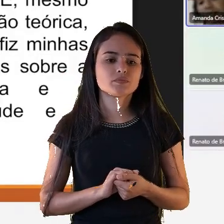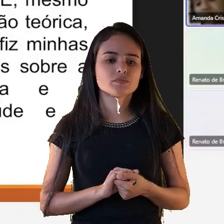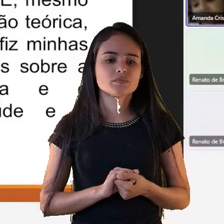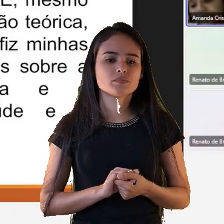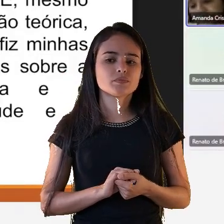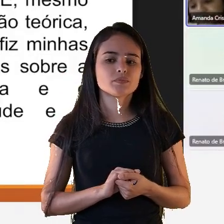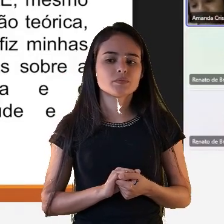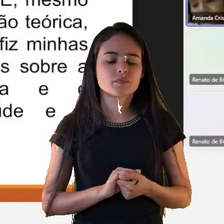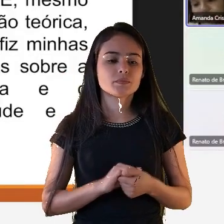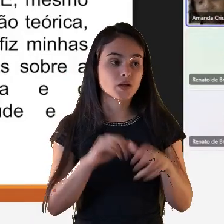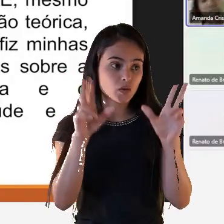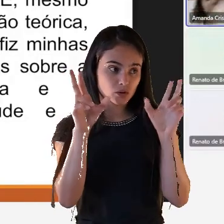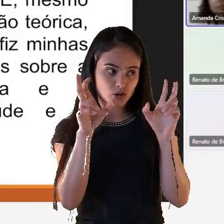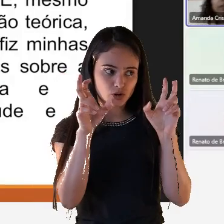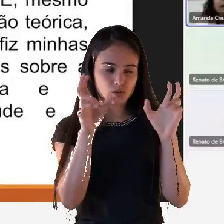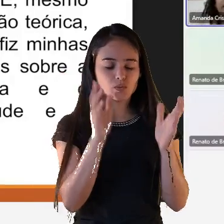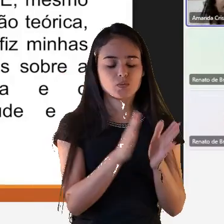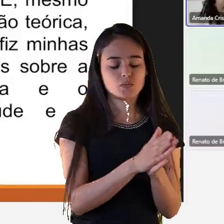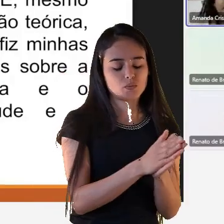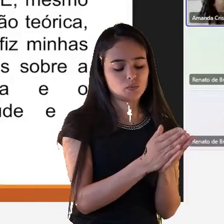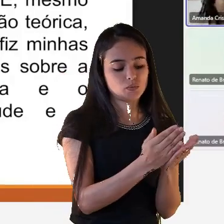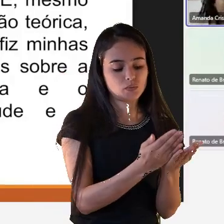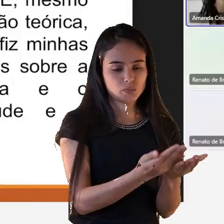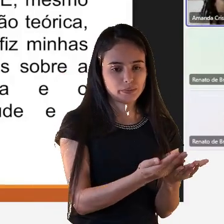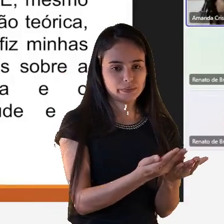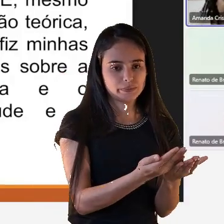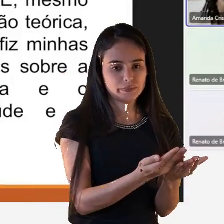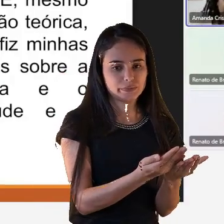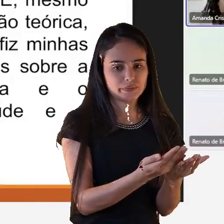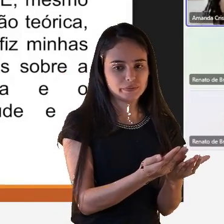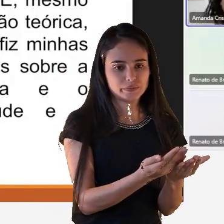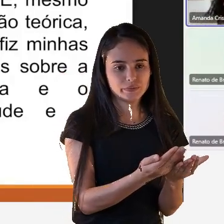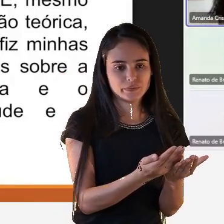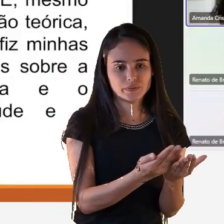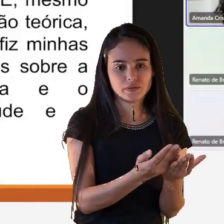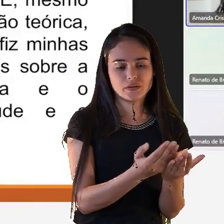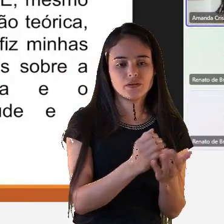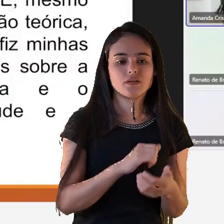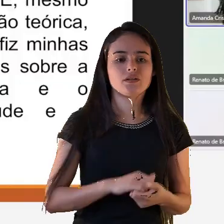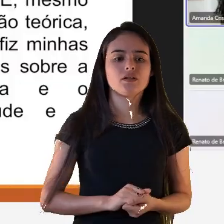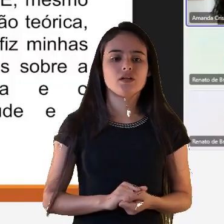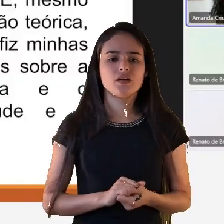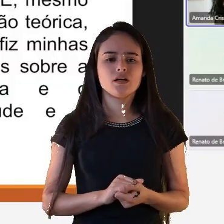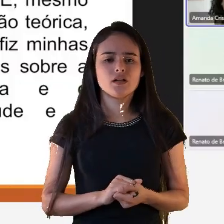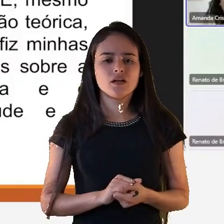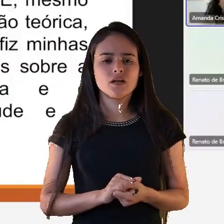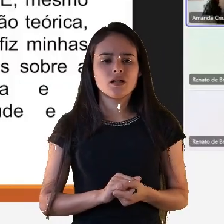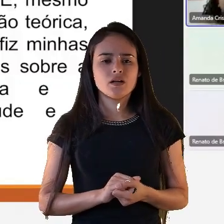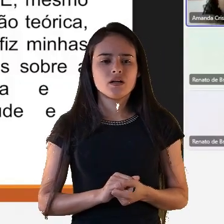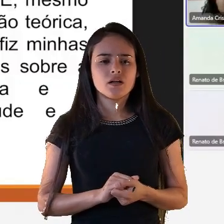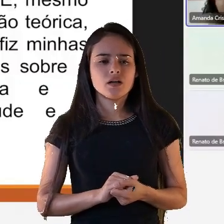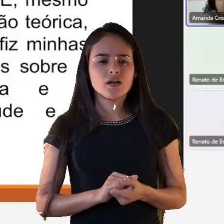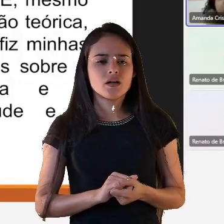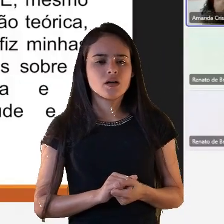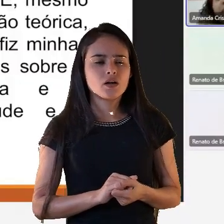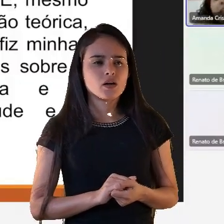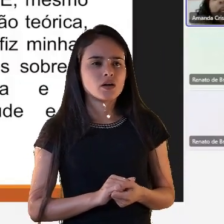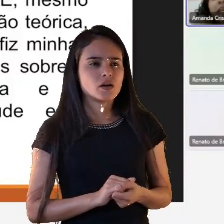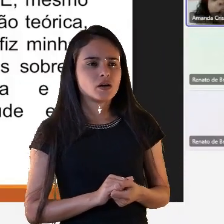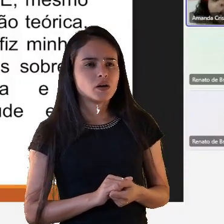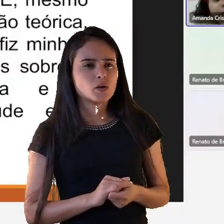mão, né, o livro do Projeto Quirino. Então, o subtítulo é Um Olhar Afrocentrado sobre a História do Brasil,